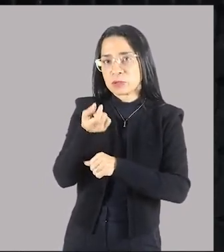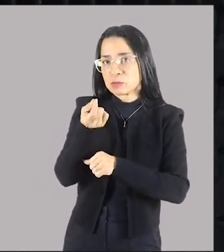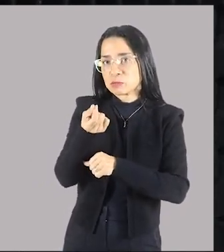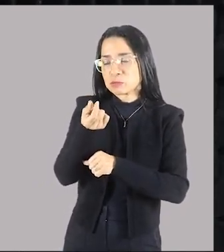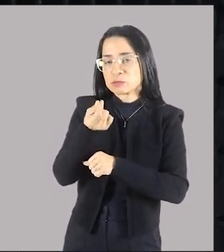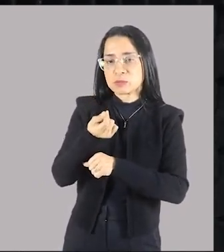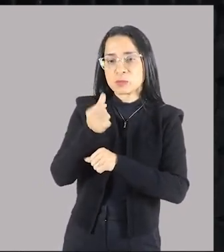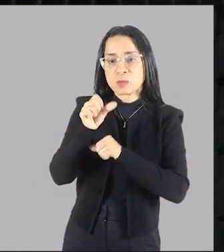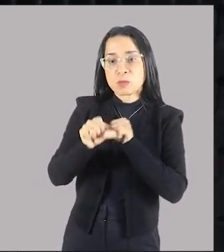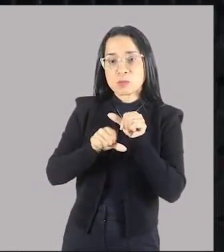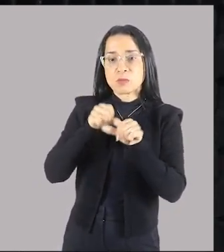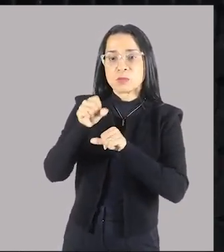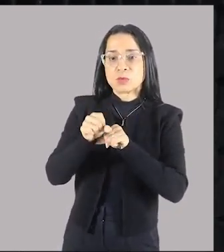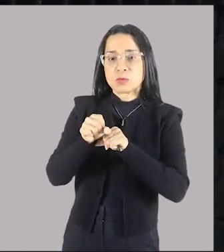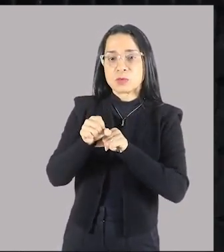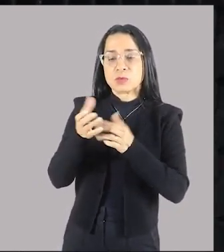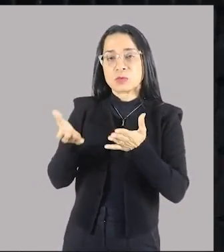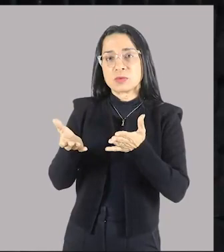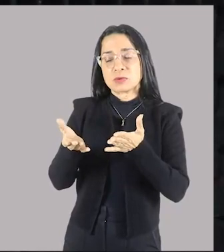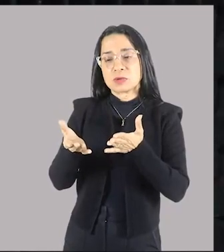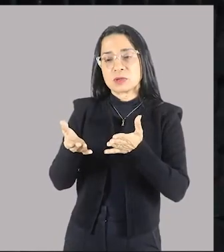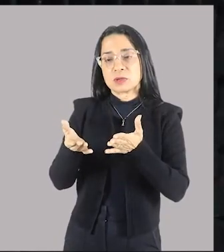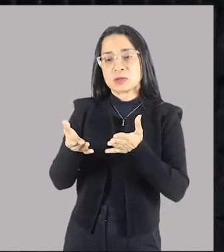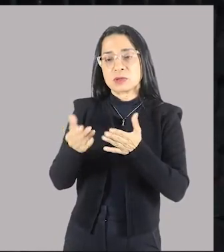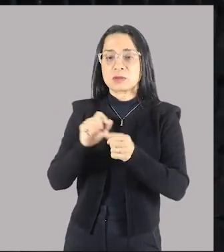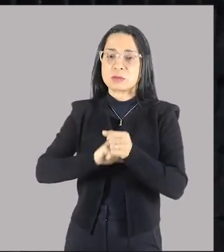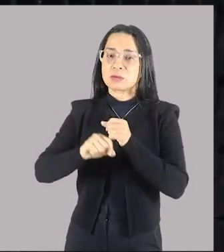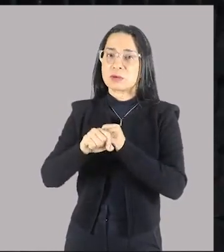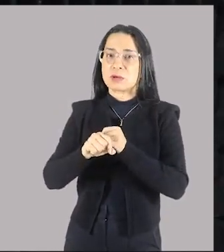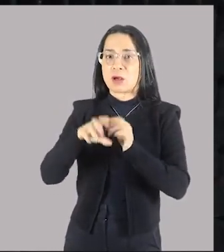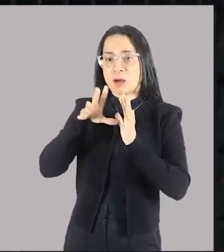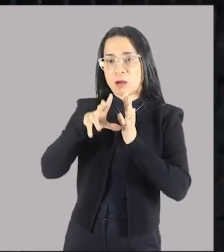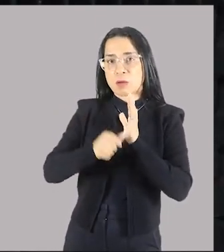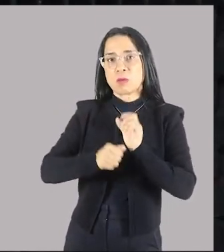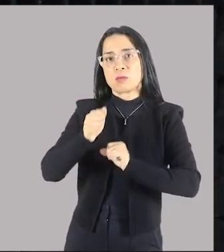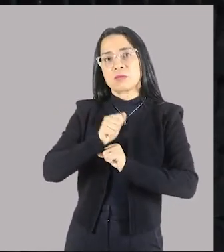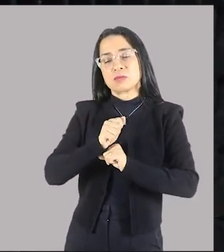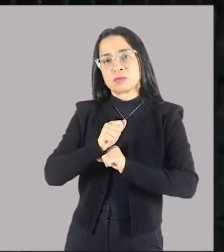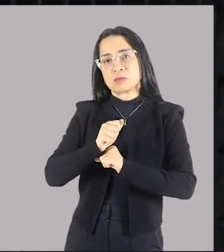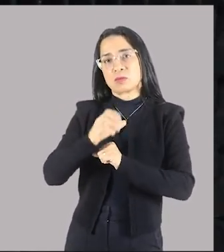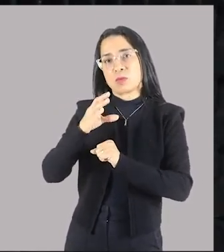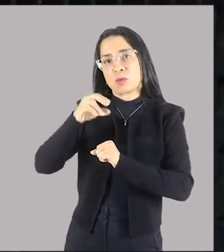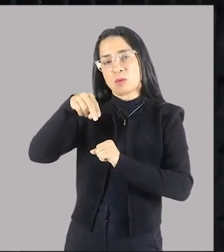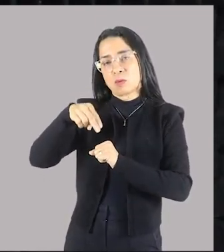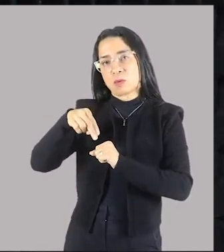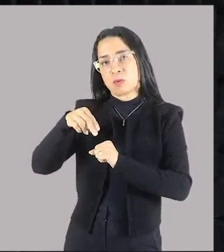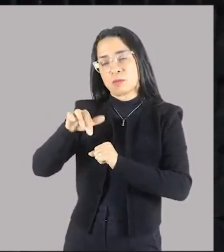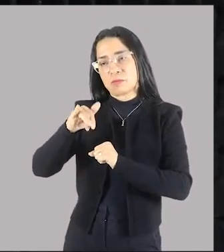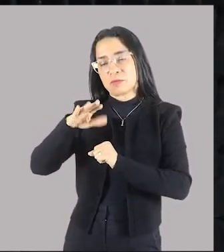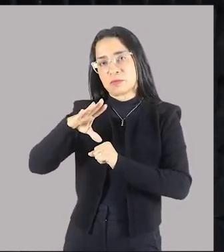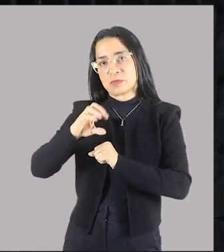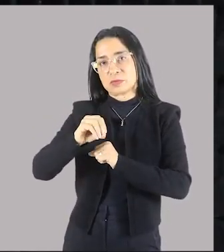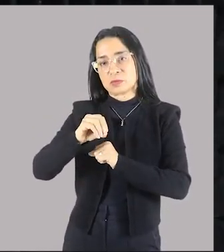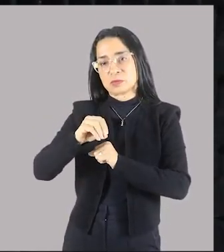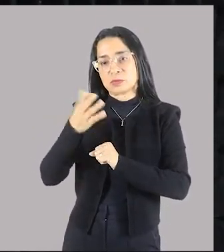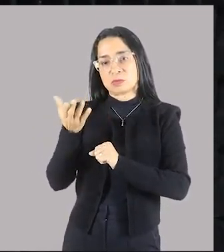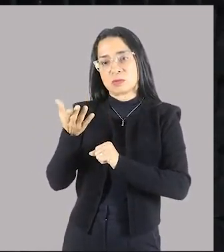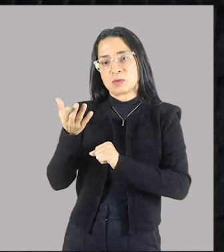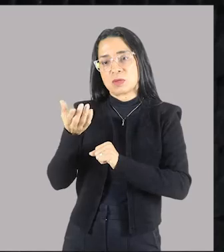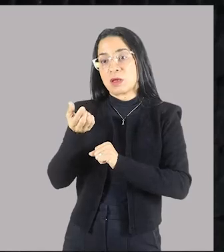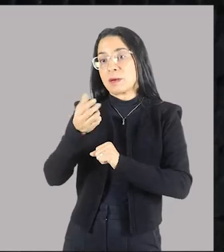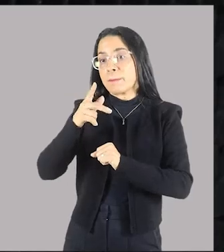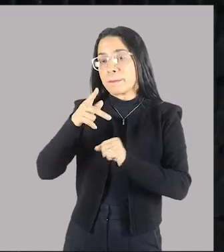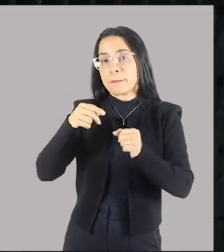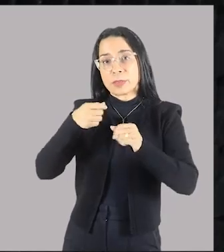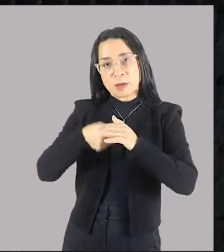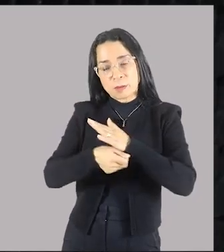das poupanças e demais aplicações financeiras. Esse plano, uma das críticas que ele vai receber, é justamente